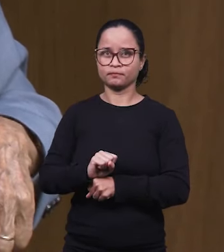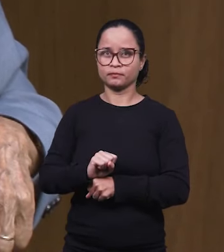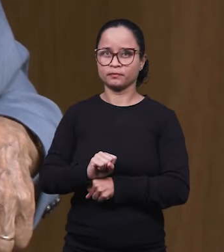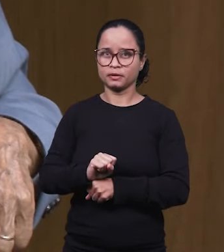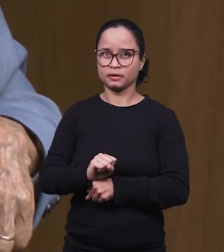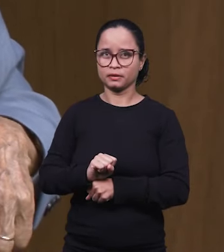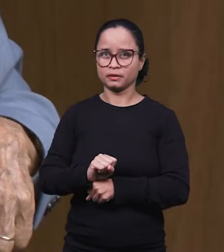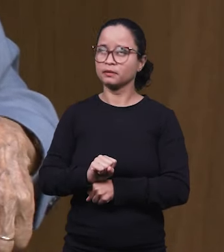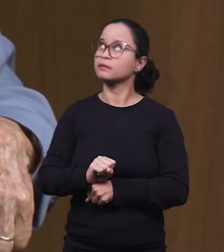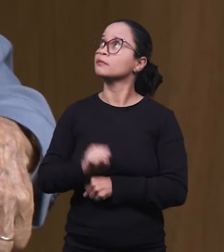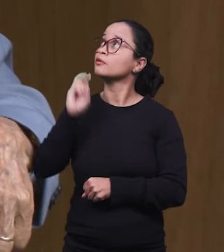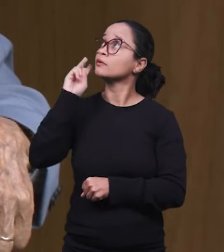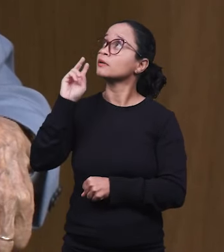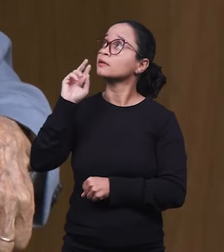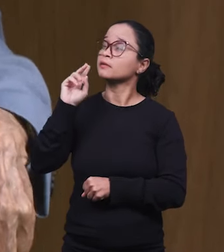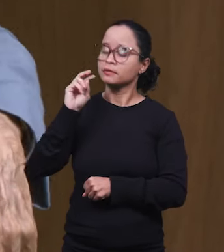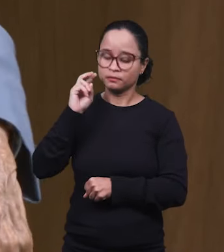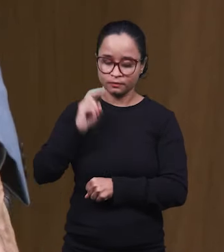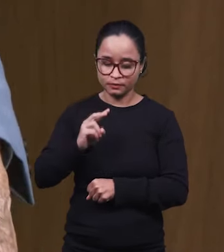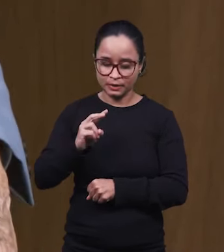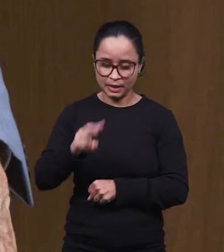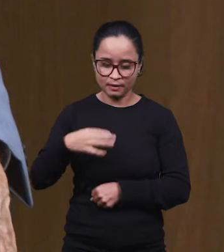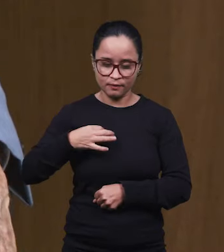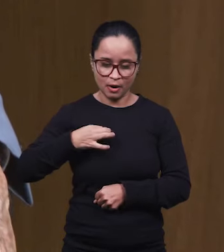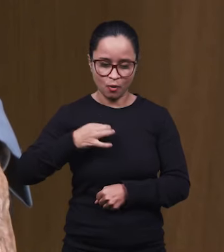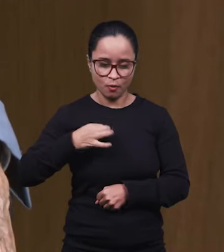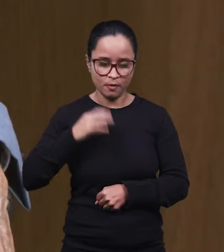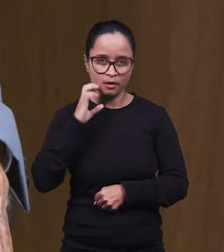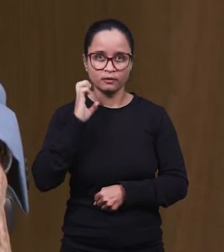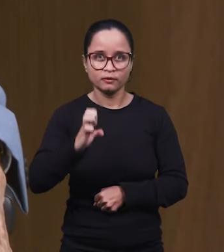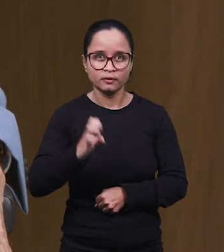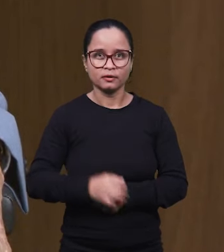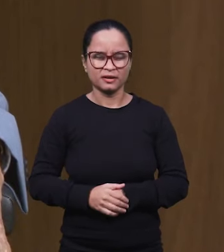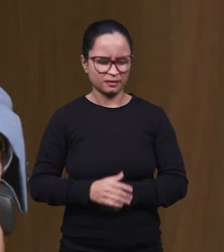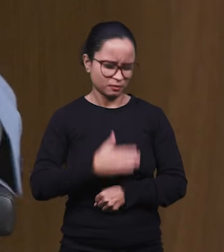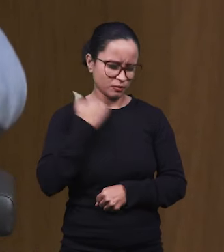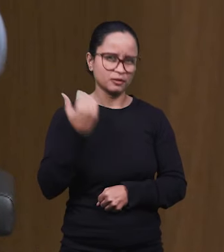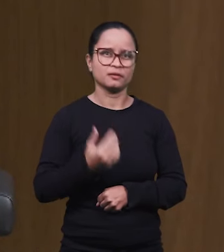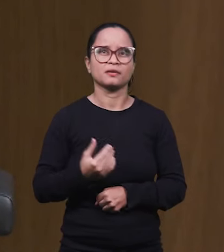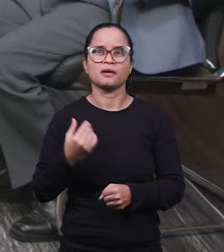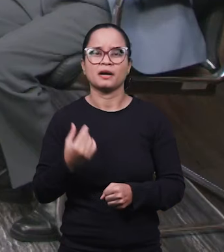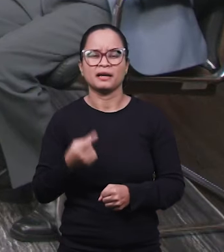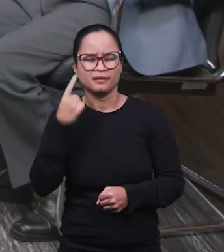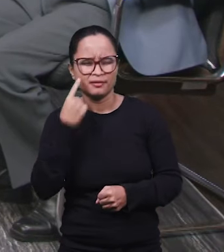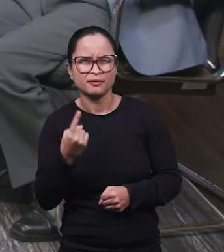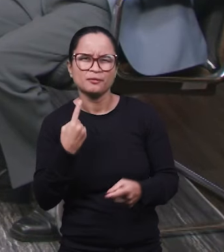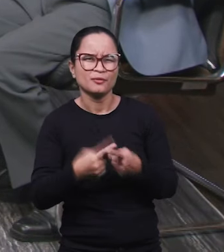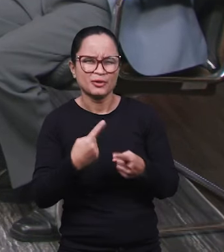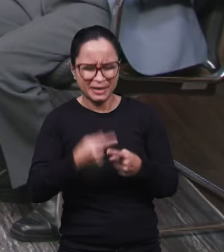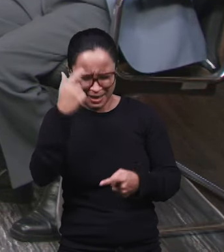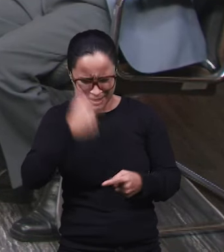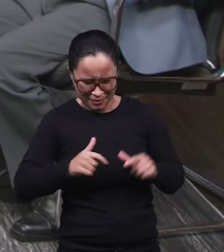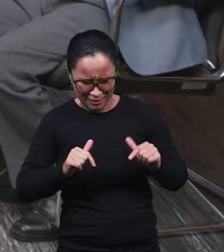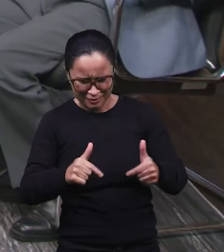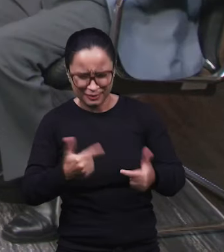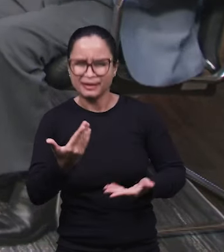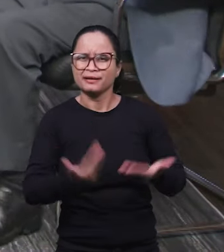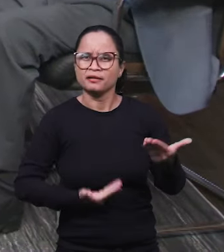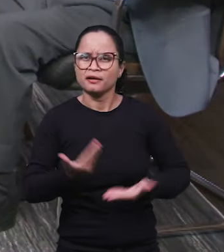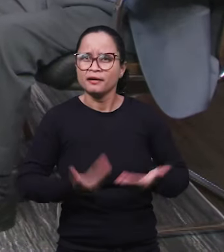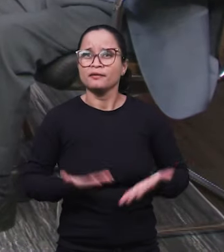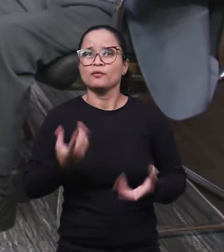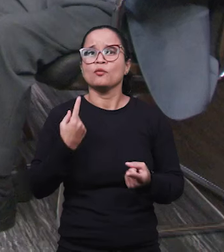olhar para cima. E quando ele olhava para o chão, ele via as vestes de Estevão, o mártir. Por que eu fiz um negócio desse com aquele servo de Deus?